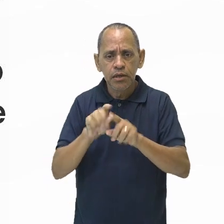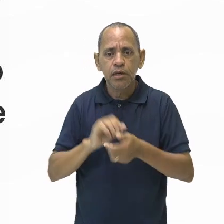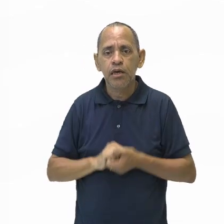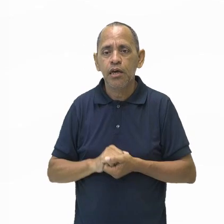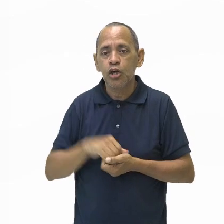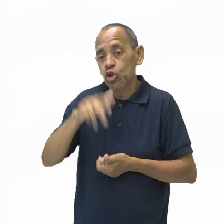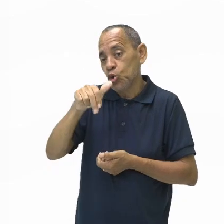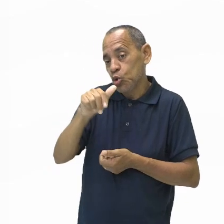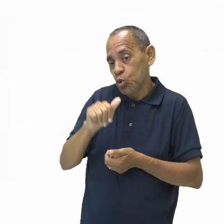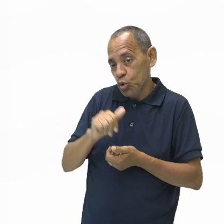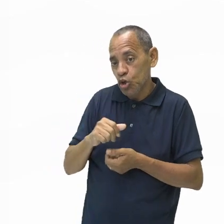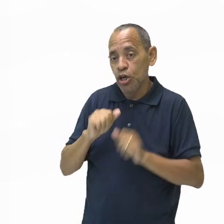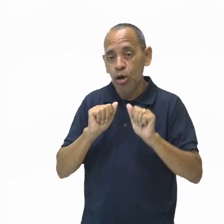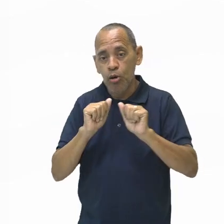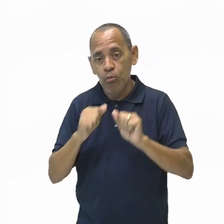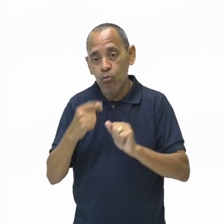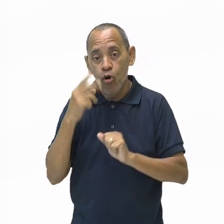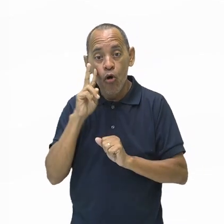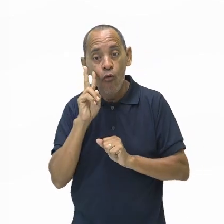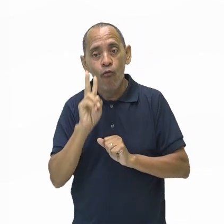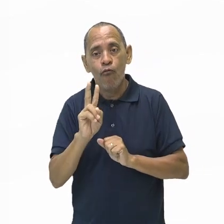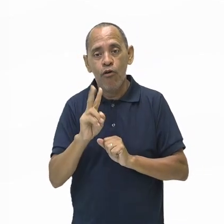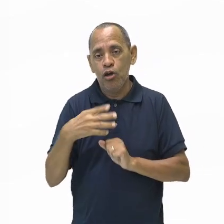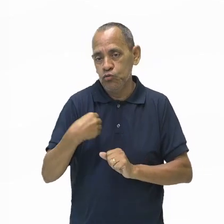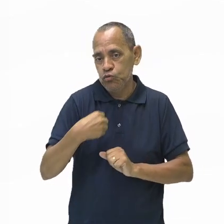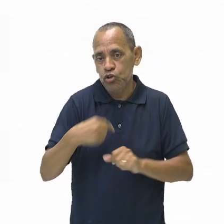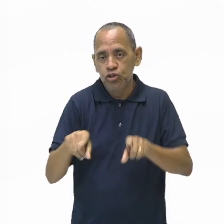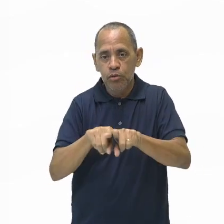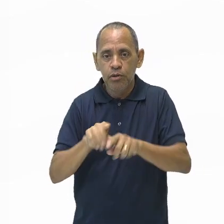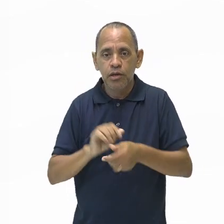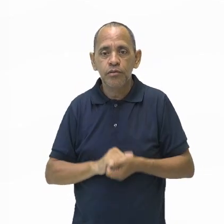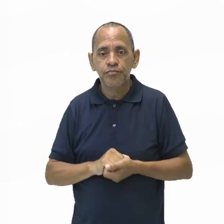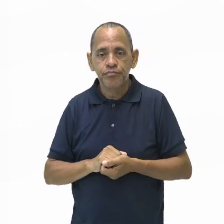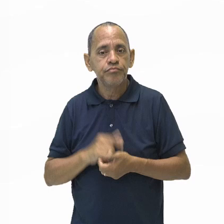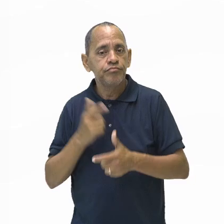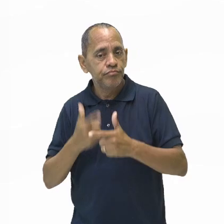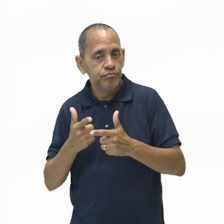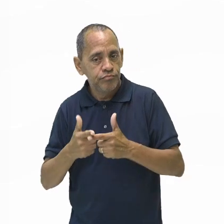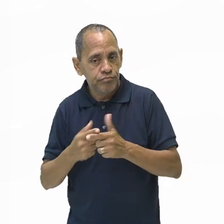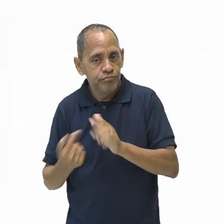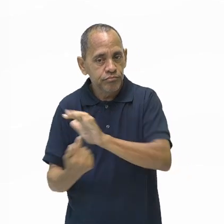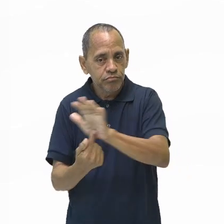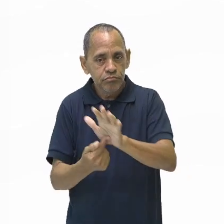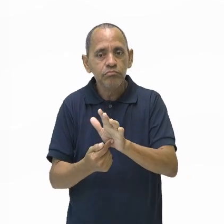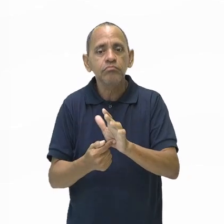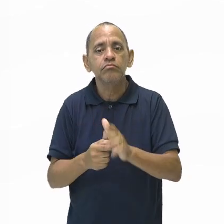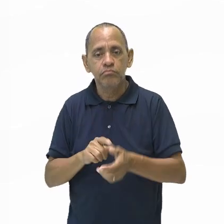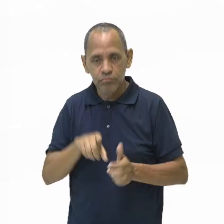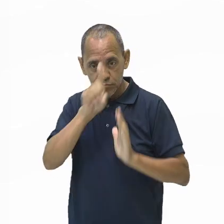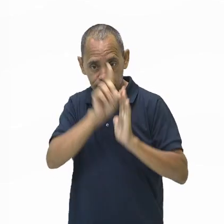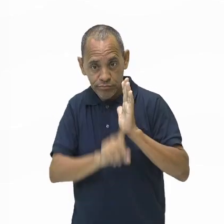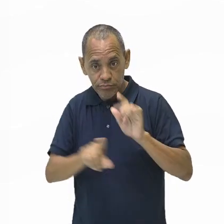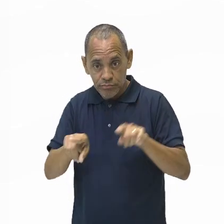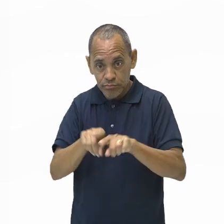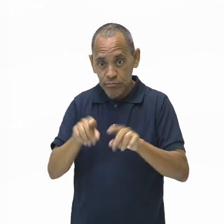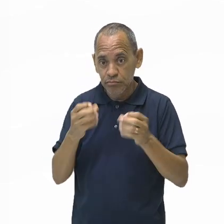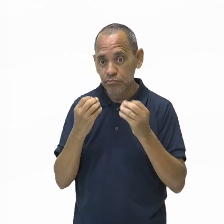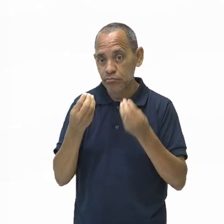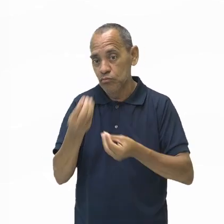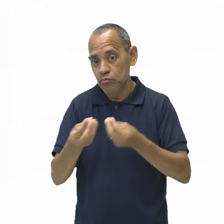missão. Não obstante a urgência da problemática gradualmente exposta pelo diretor, temáticas pertinentes